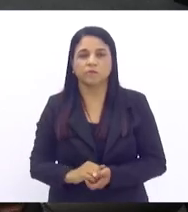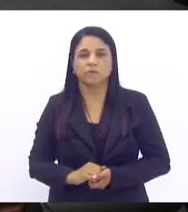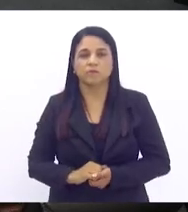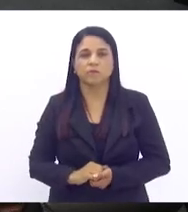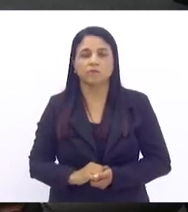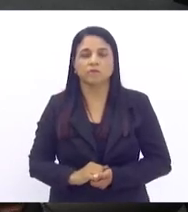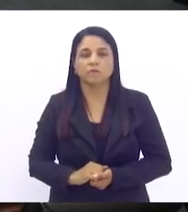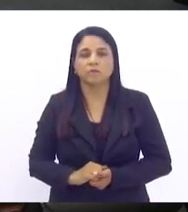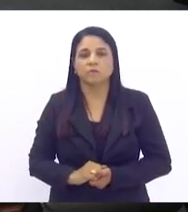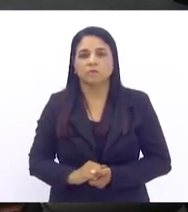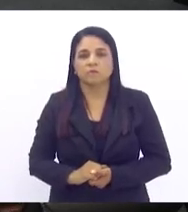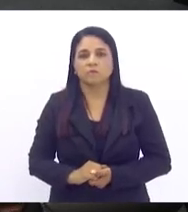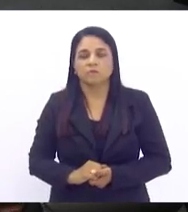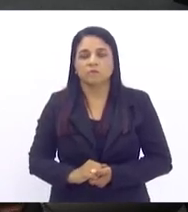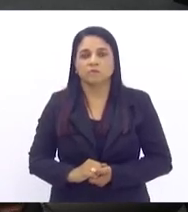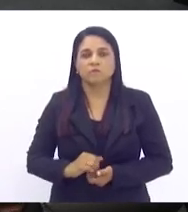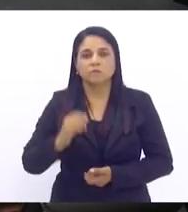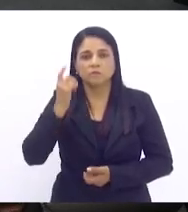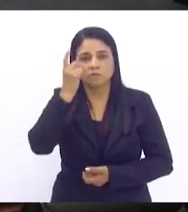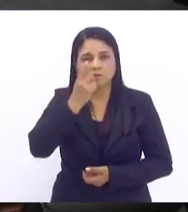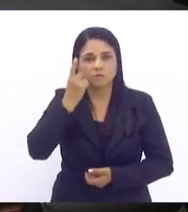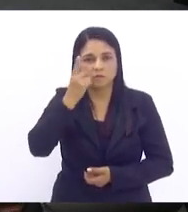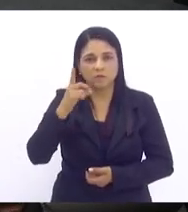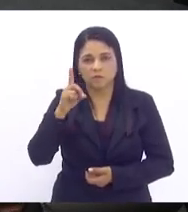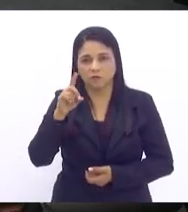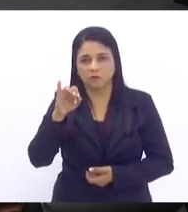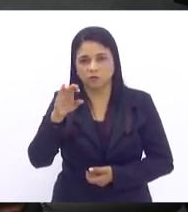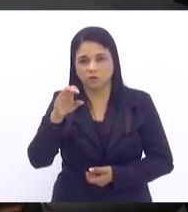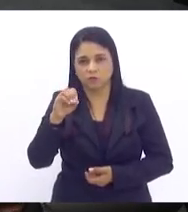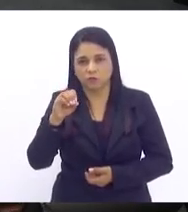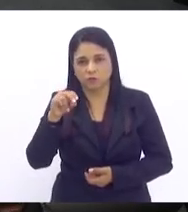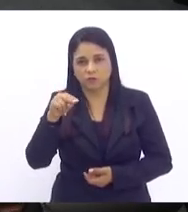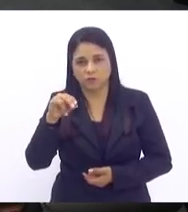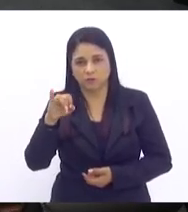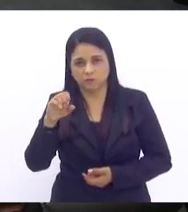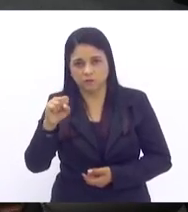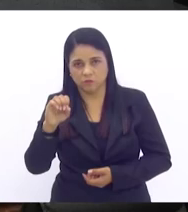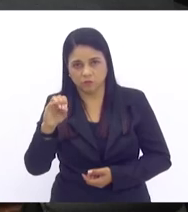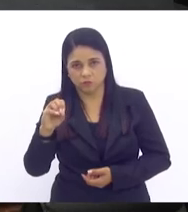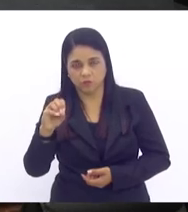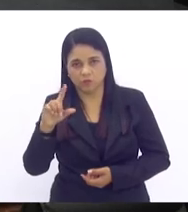Fábio Silva, deputado Dionísio Lins.